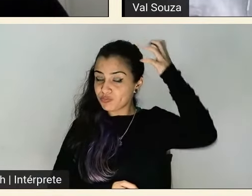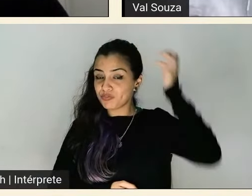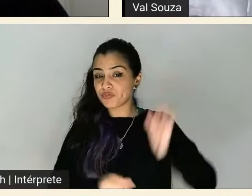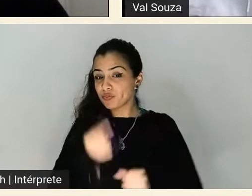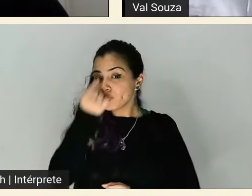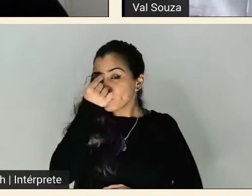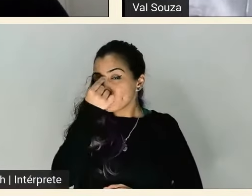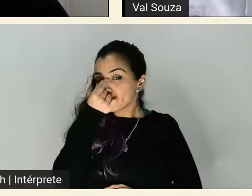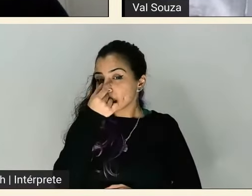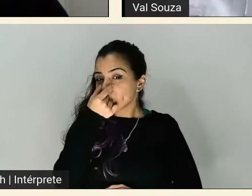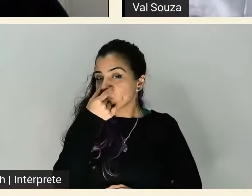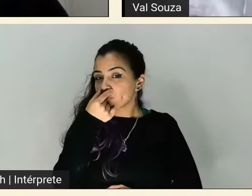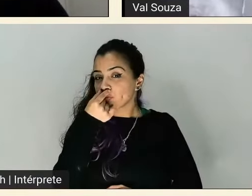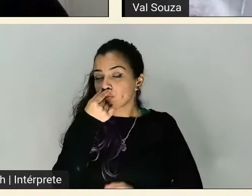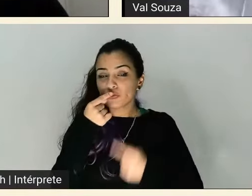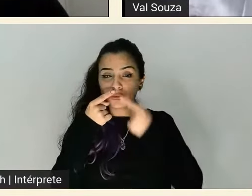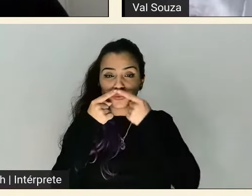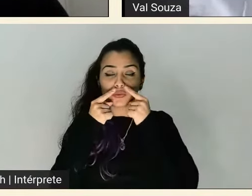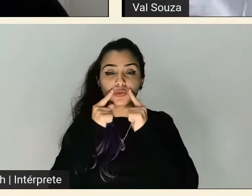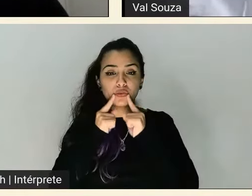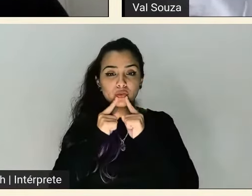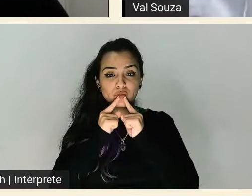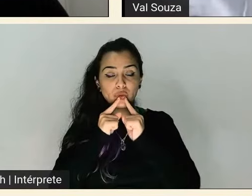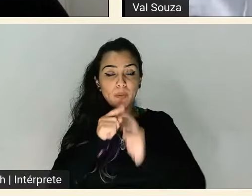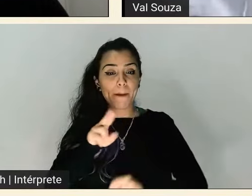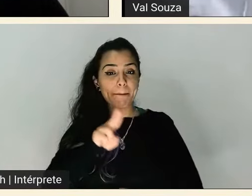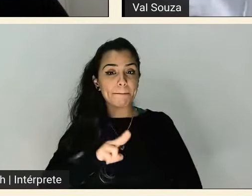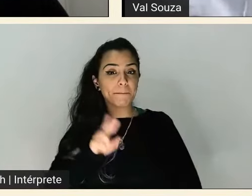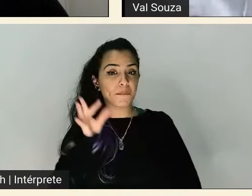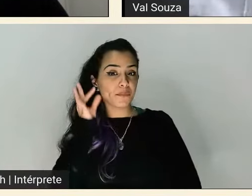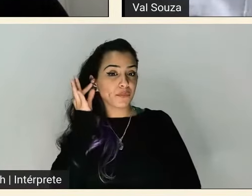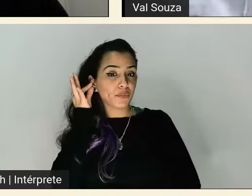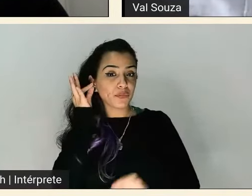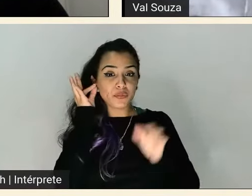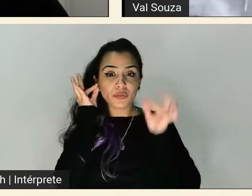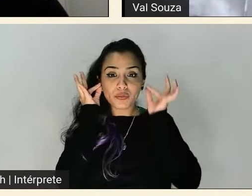olhos e minha boca são arredondadas. Eu uso fones de ouvido